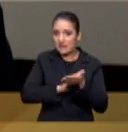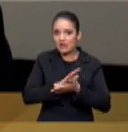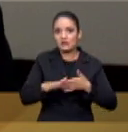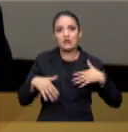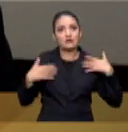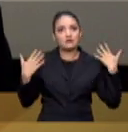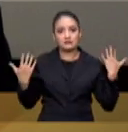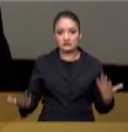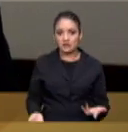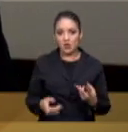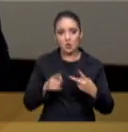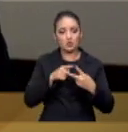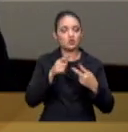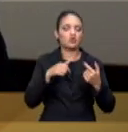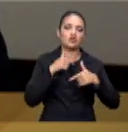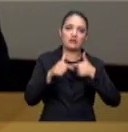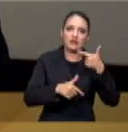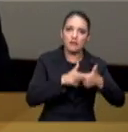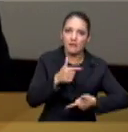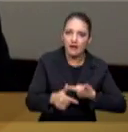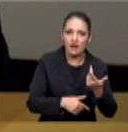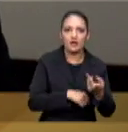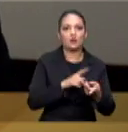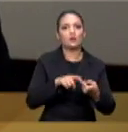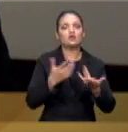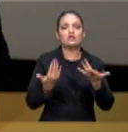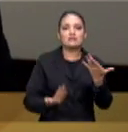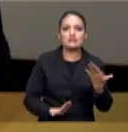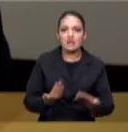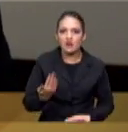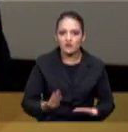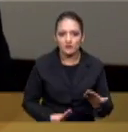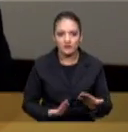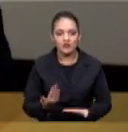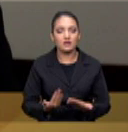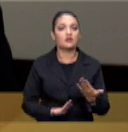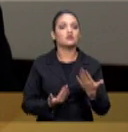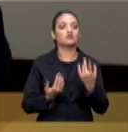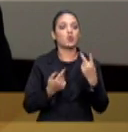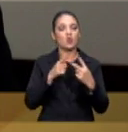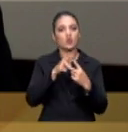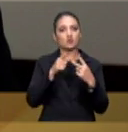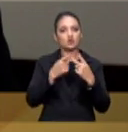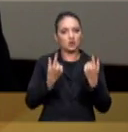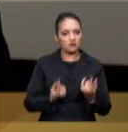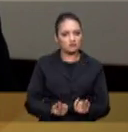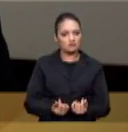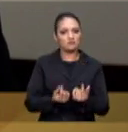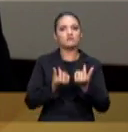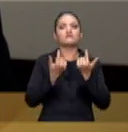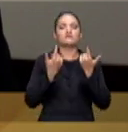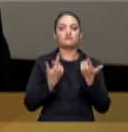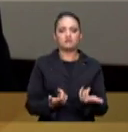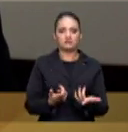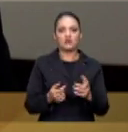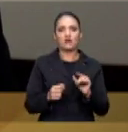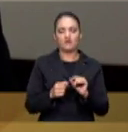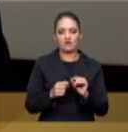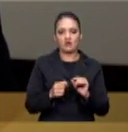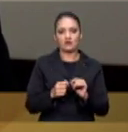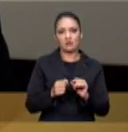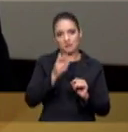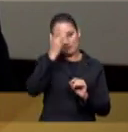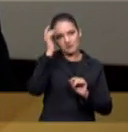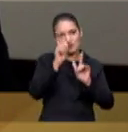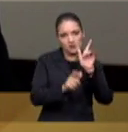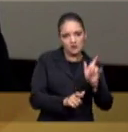os rendimentos de trabalho, quanto os rendimentos pagos para empresas, para pessoas físicas